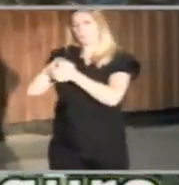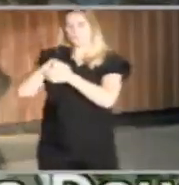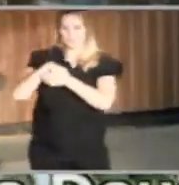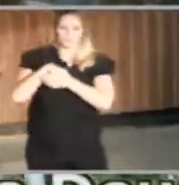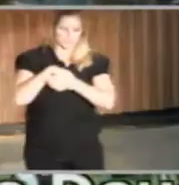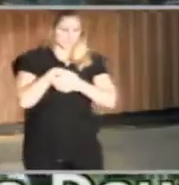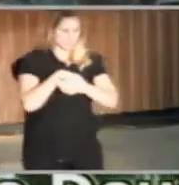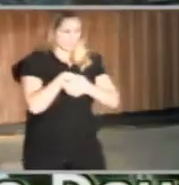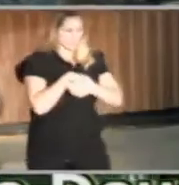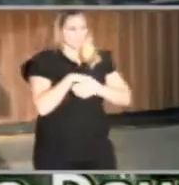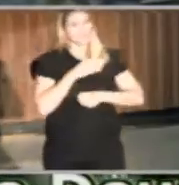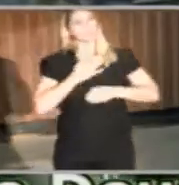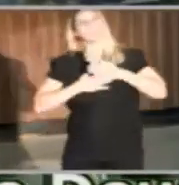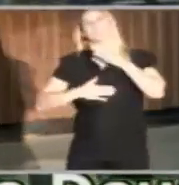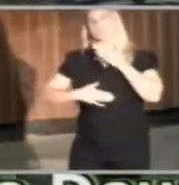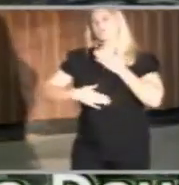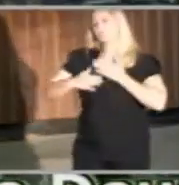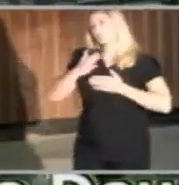seguro,